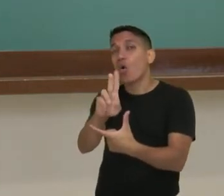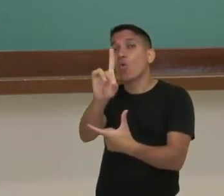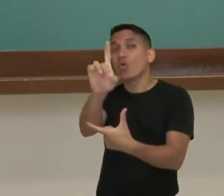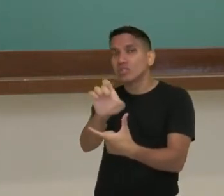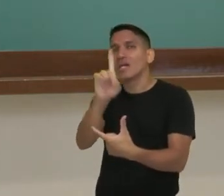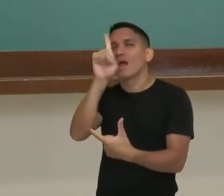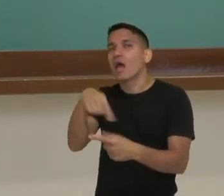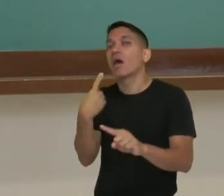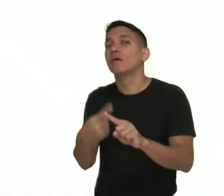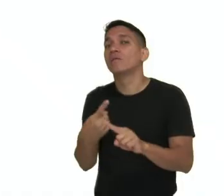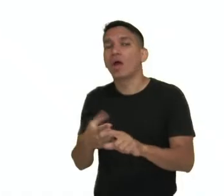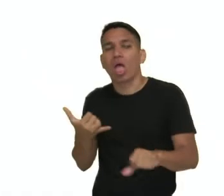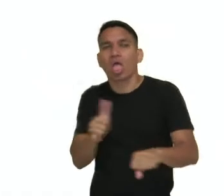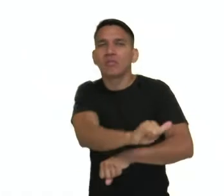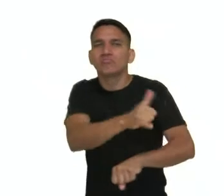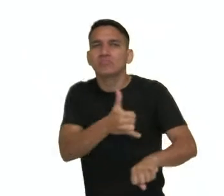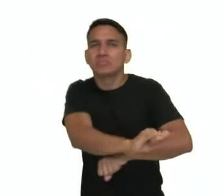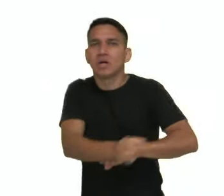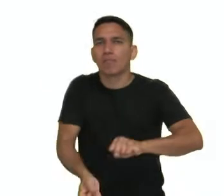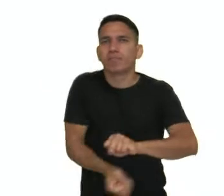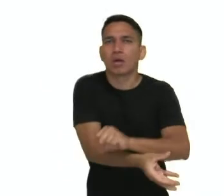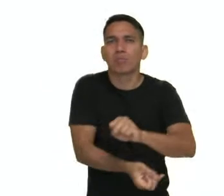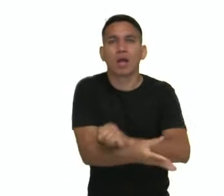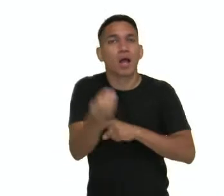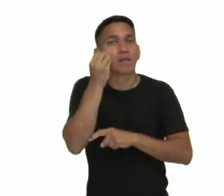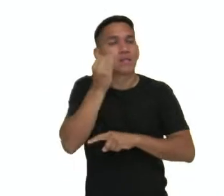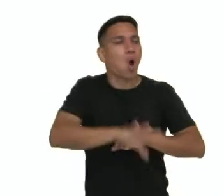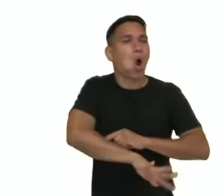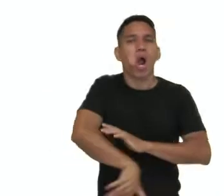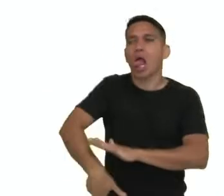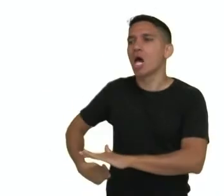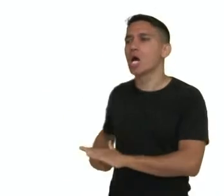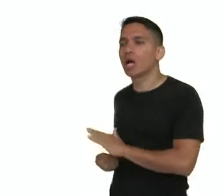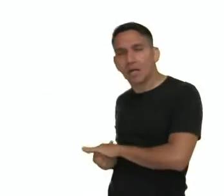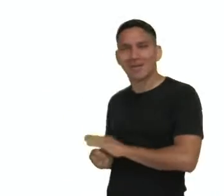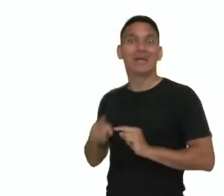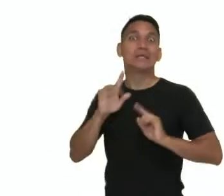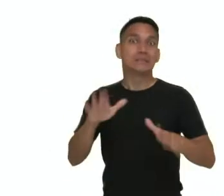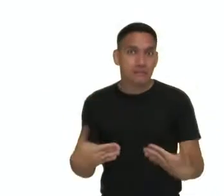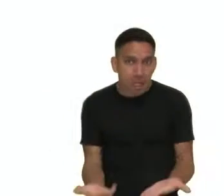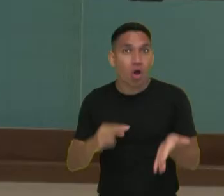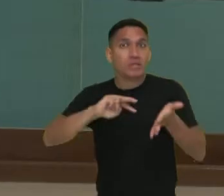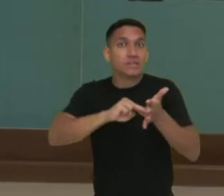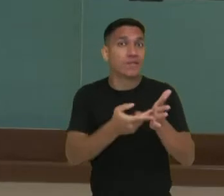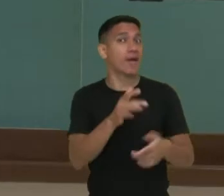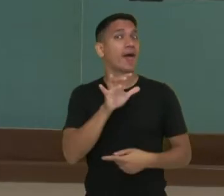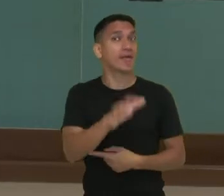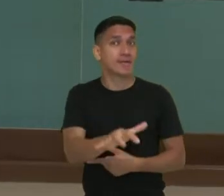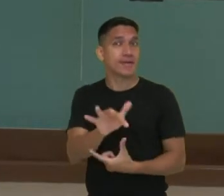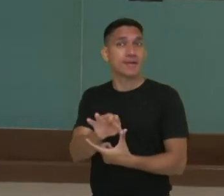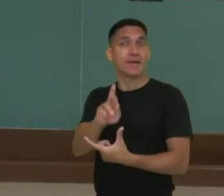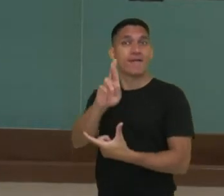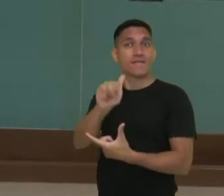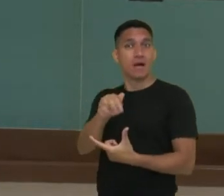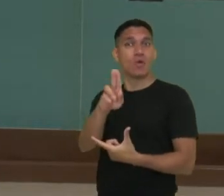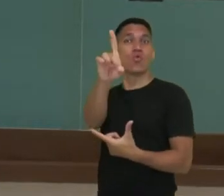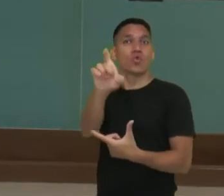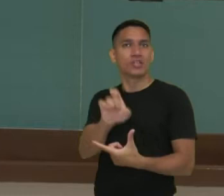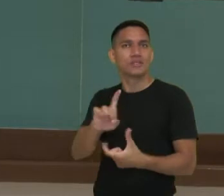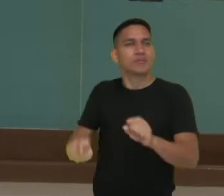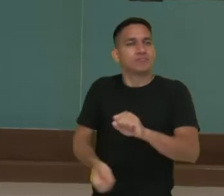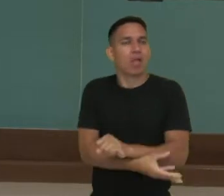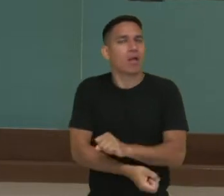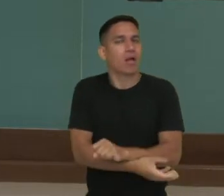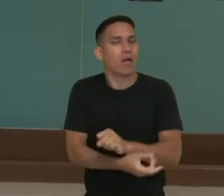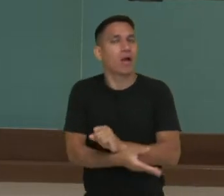enganoso com intuito de lesar alguém, ou seja, a fraude ela é um ato em